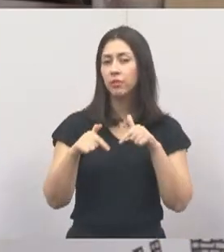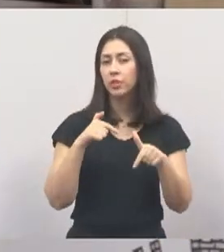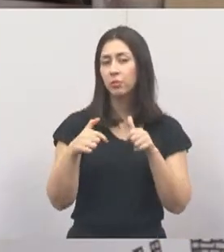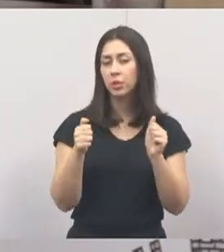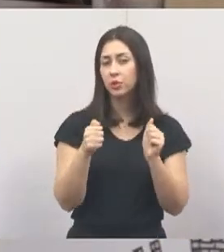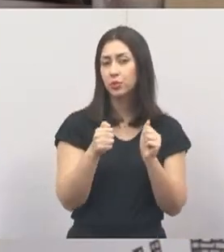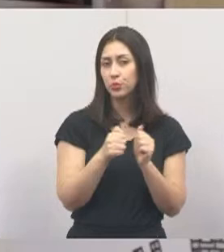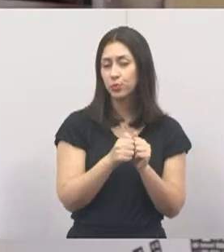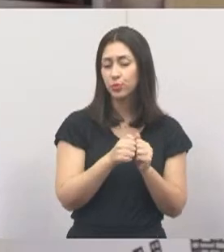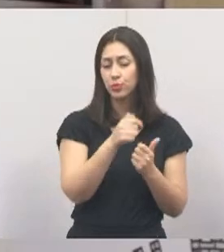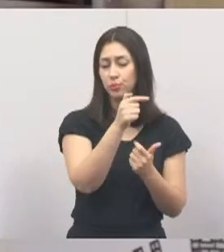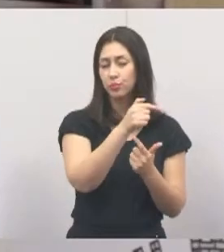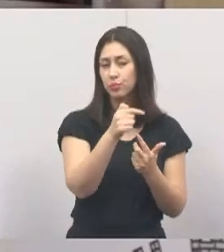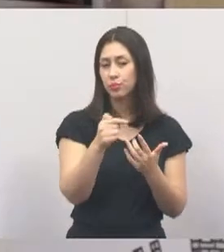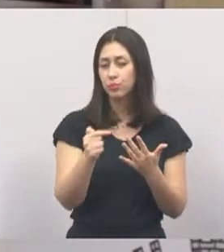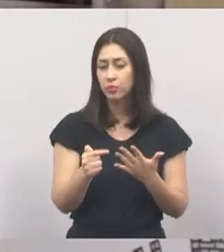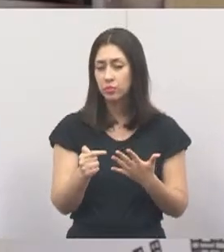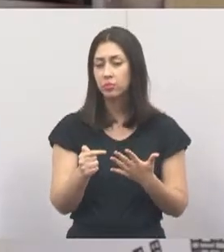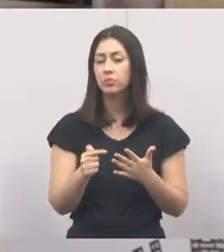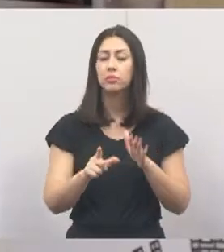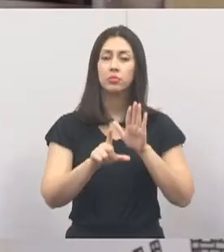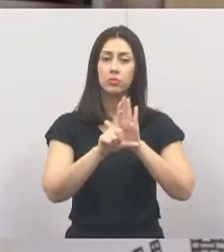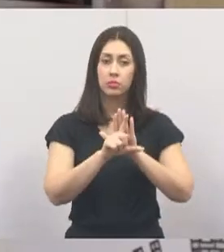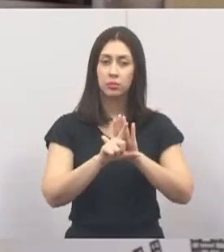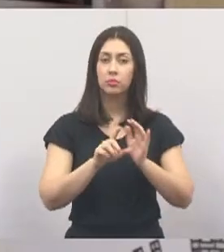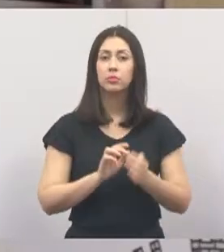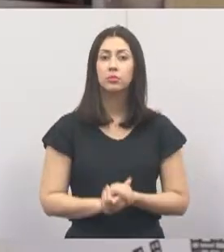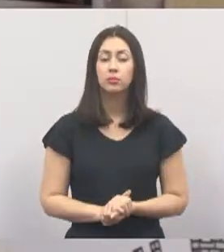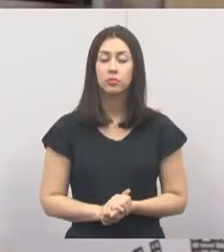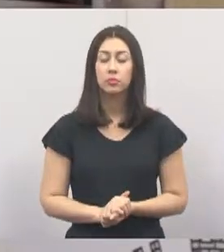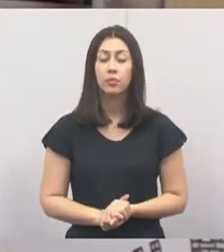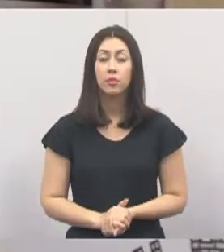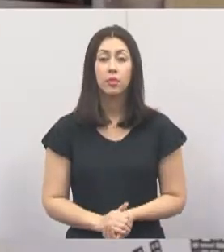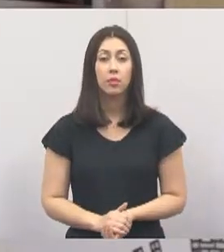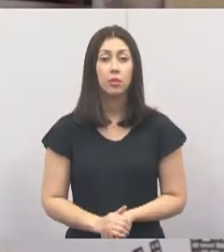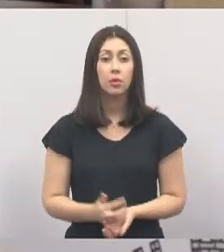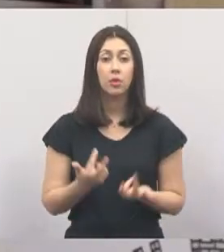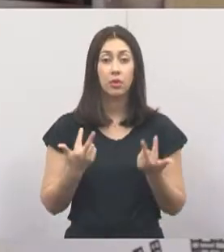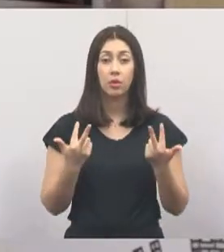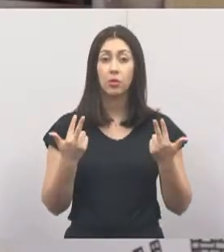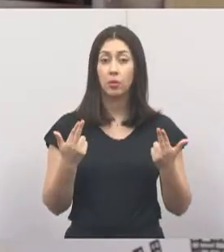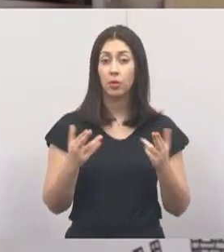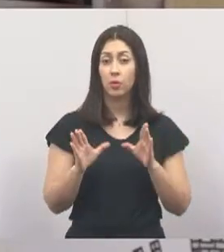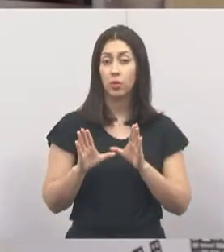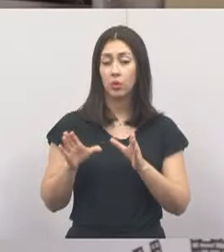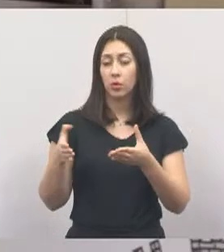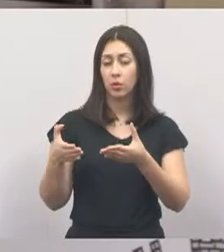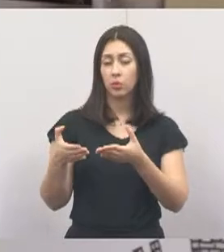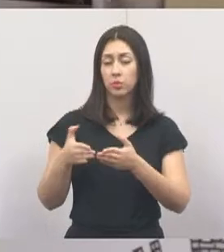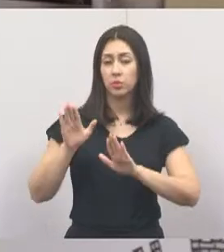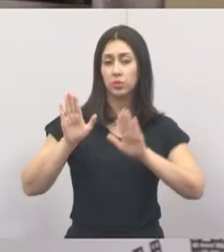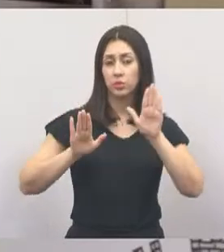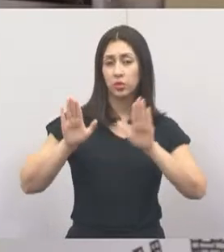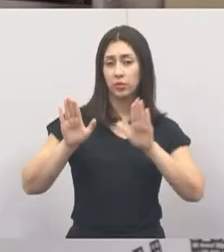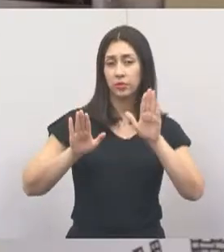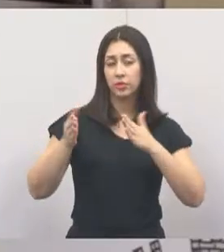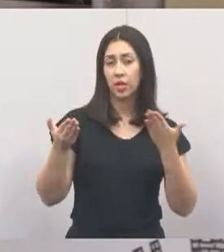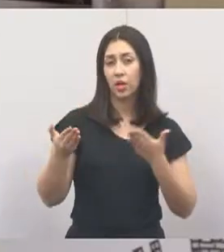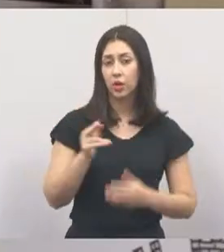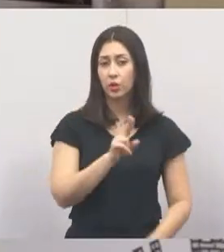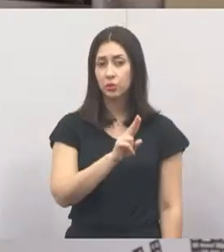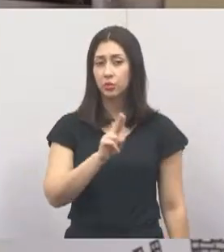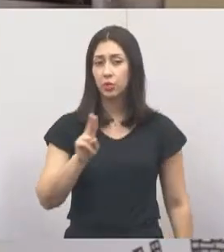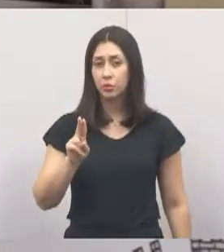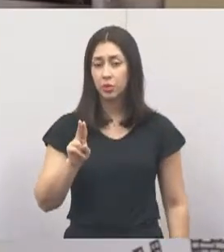com outras atribuições estabelecidas na lei. Do mesmo modo, a comissão de licitações passa a ser